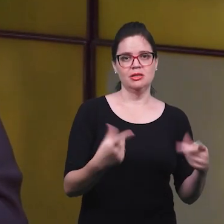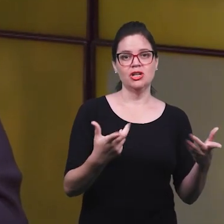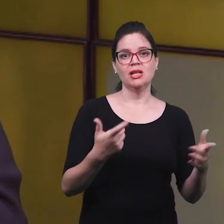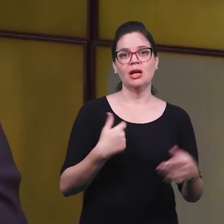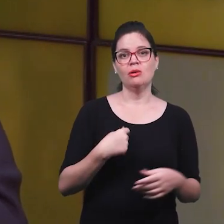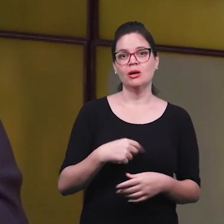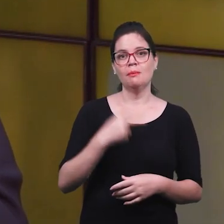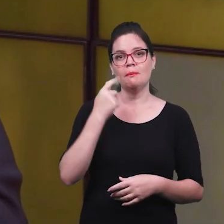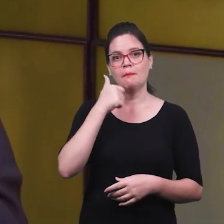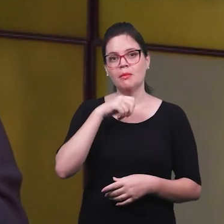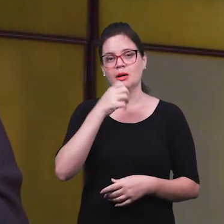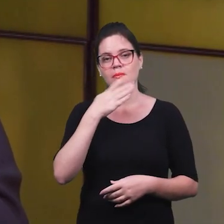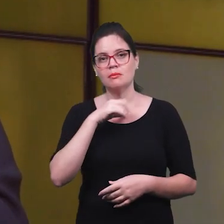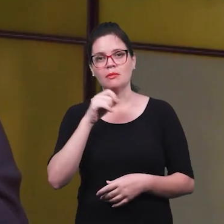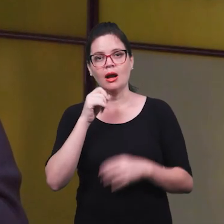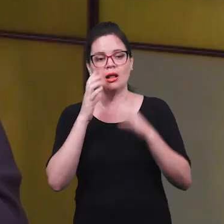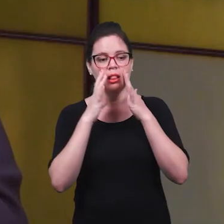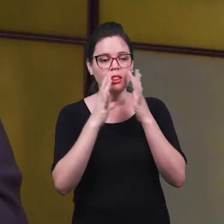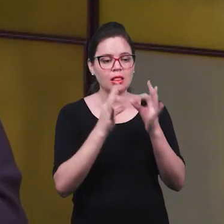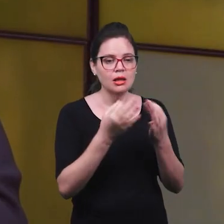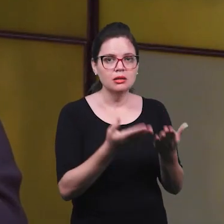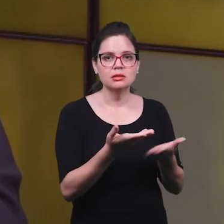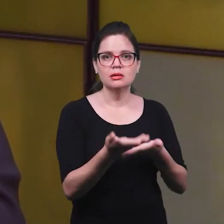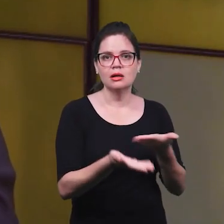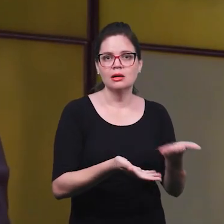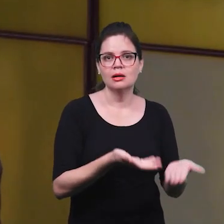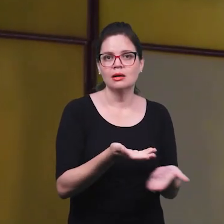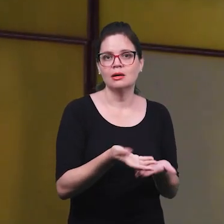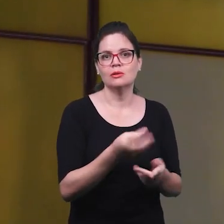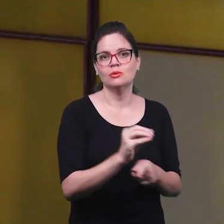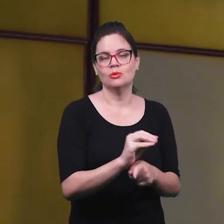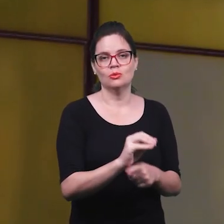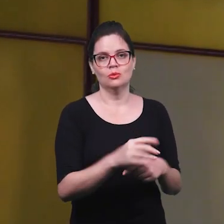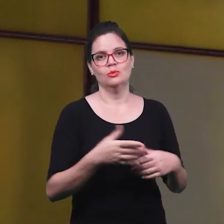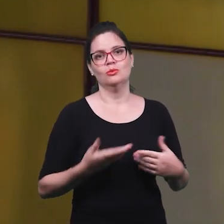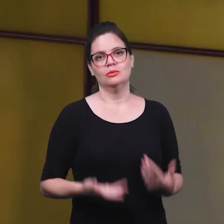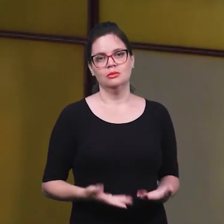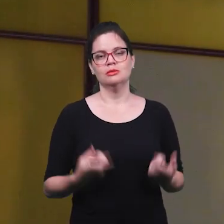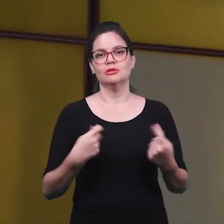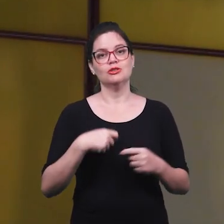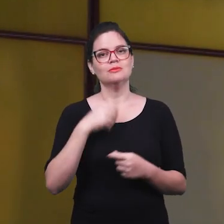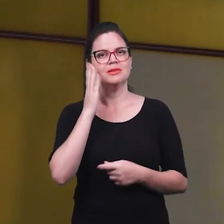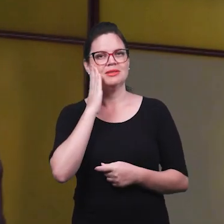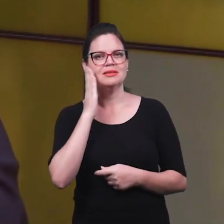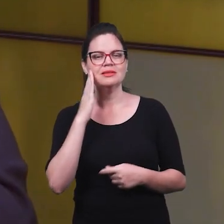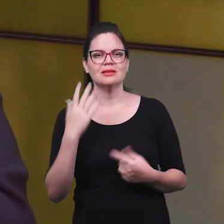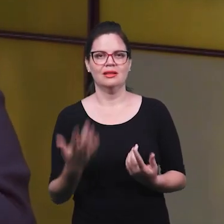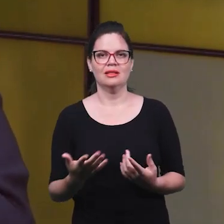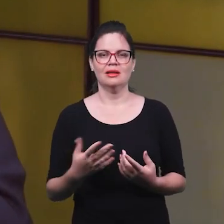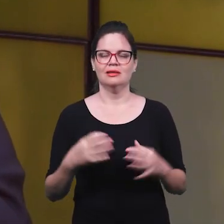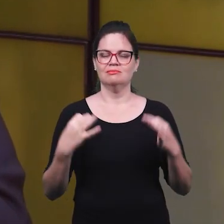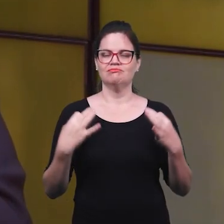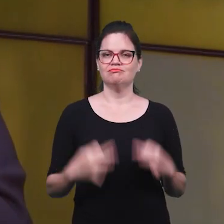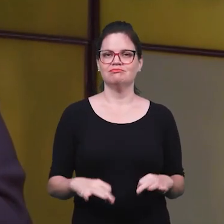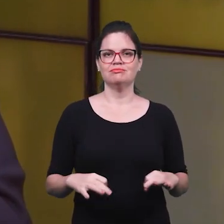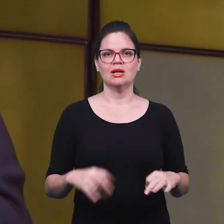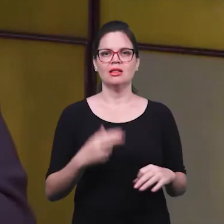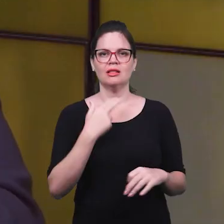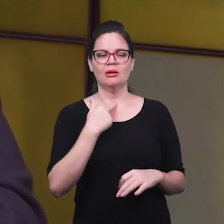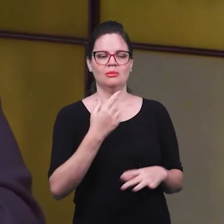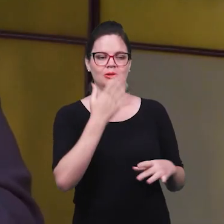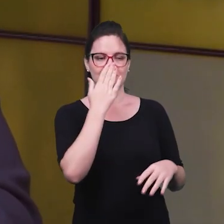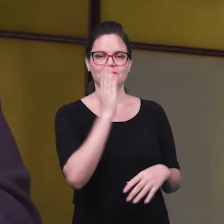né? Então nós podemos aqui também partir para esse entendimento de que